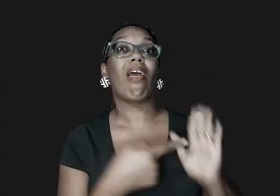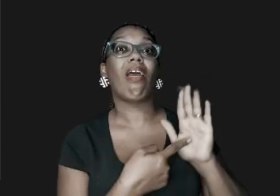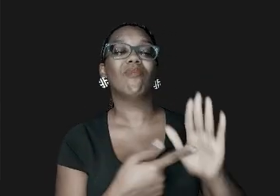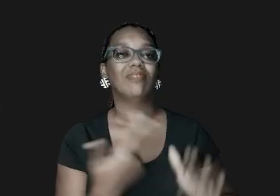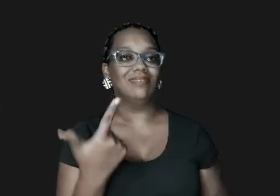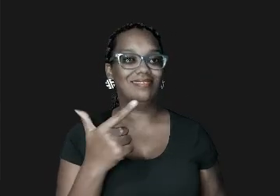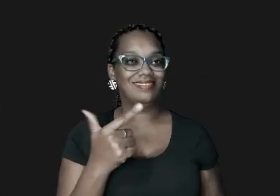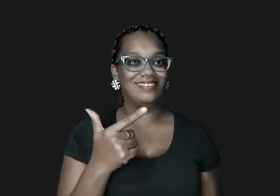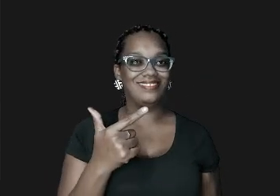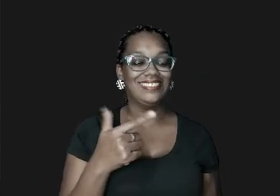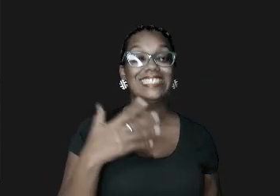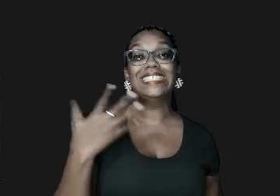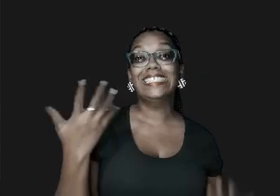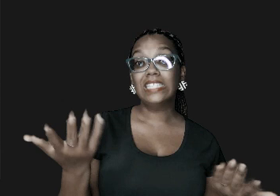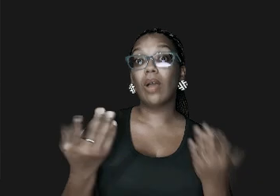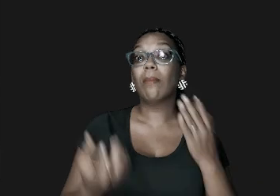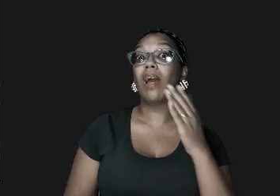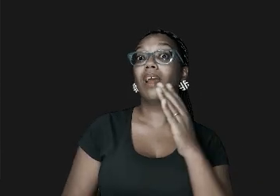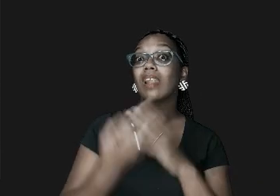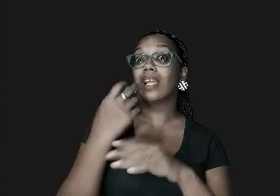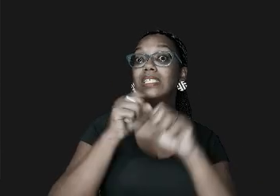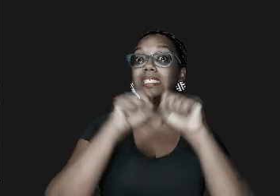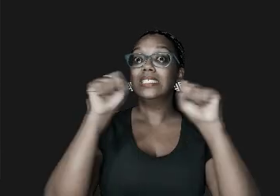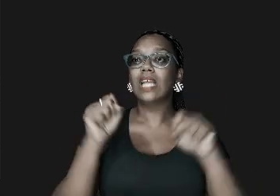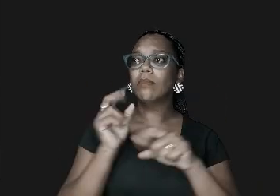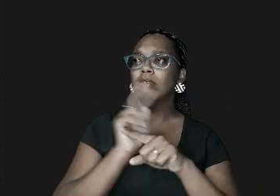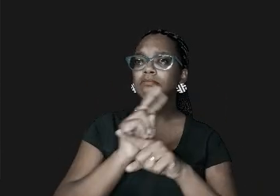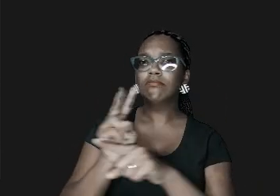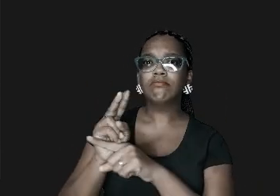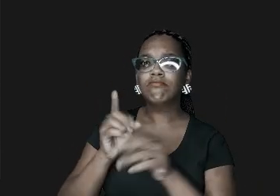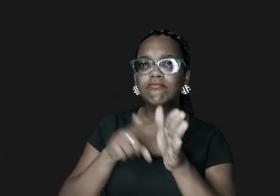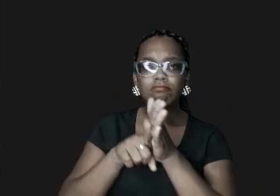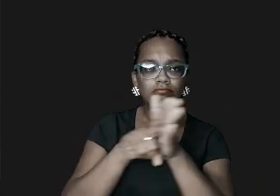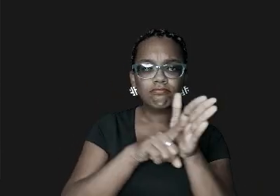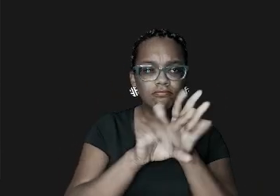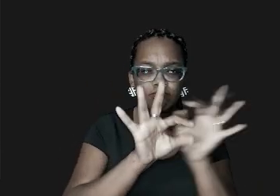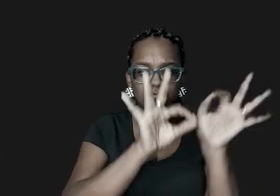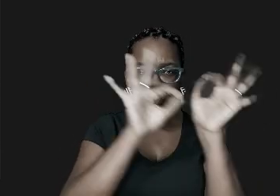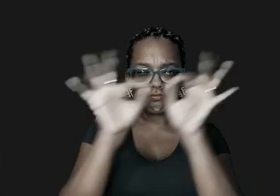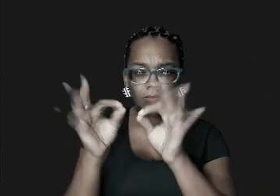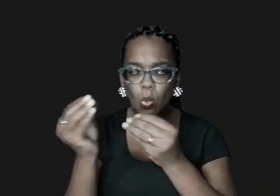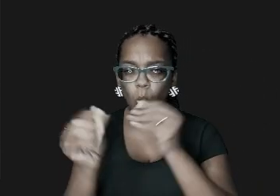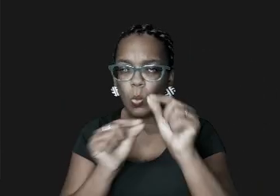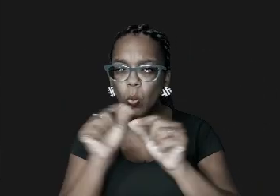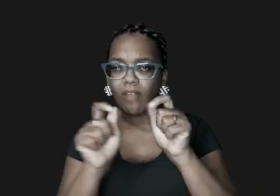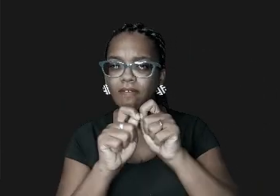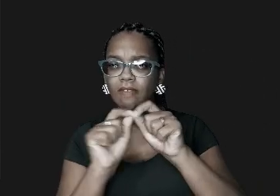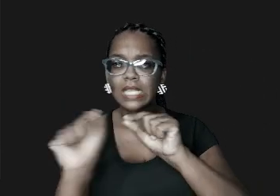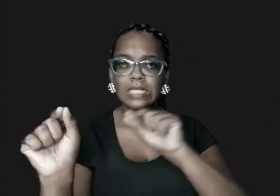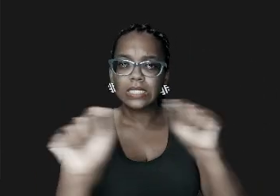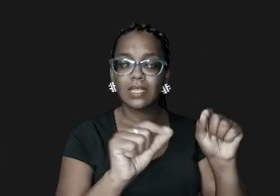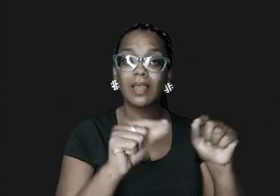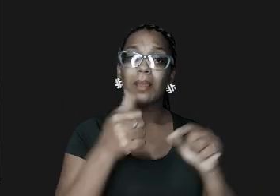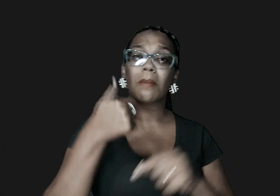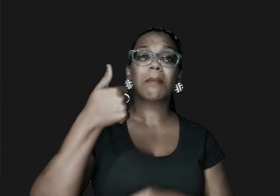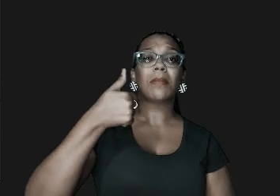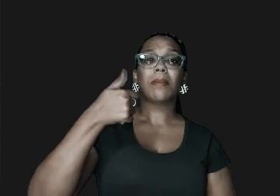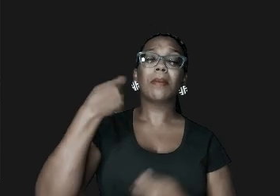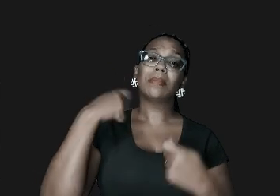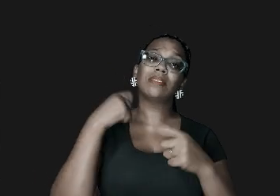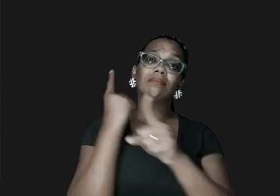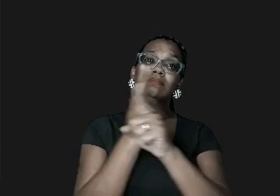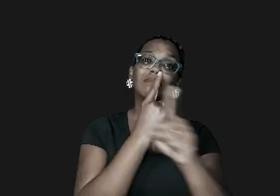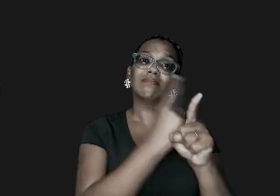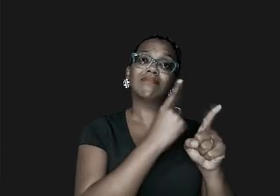Qual é o nome com o CPF então para a gente criar um sistema de supervisão você conseguir acompanhar de perto